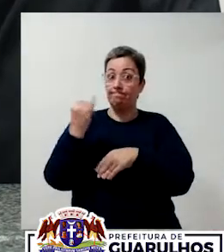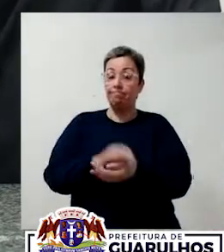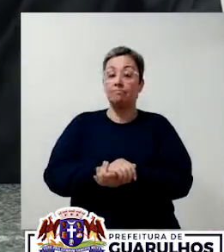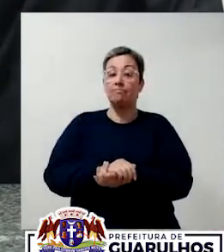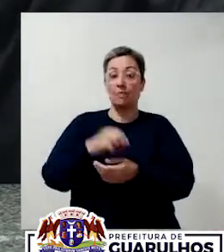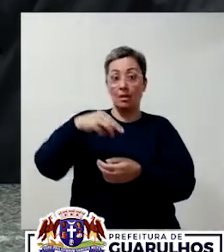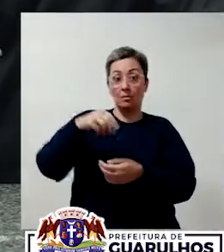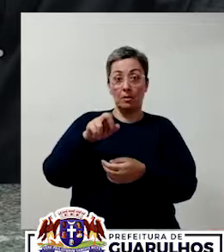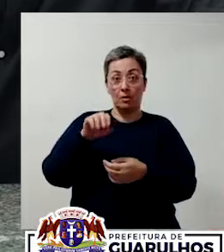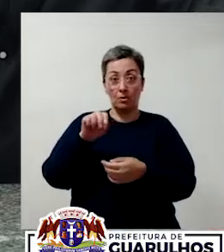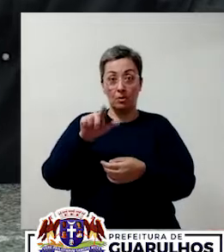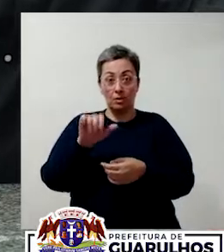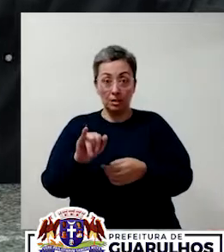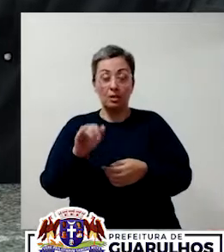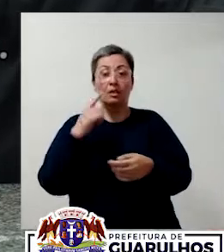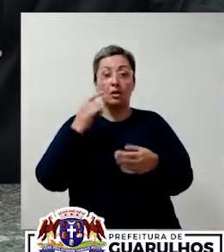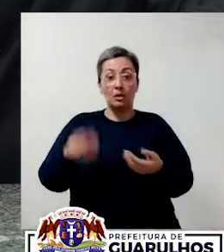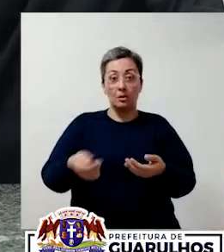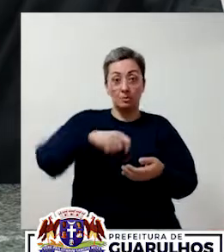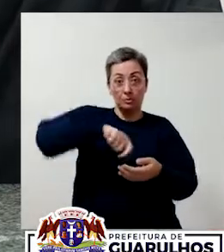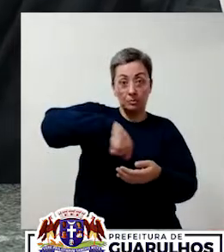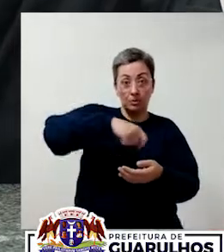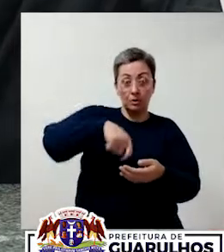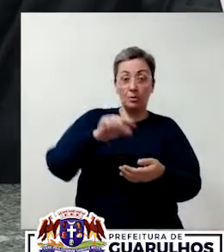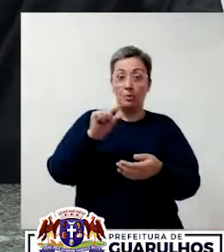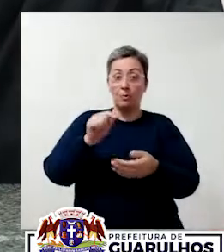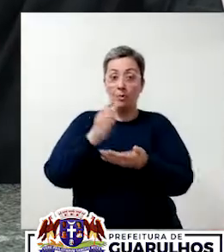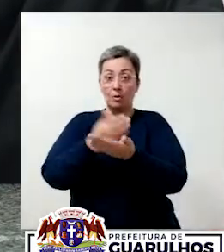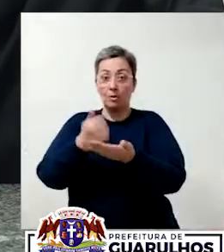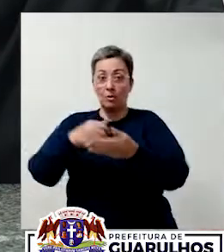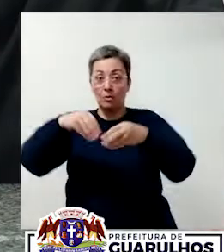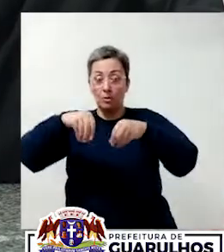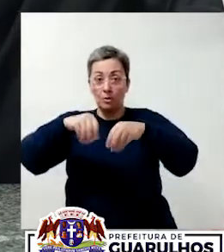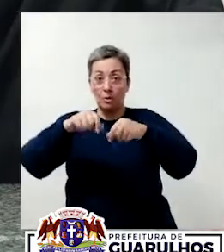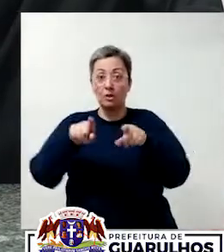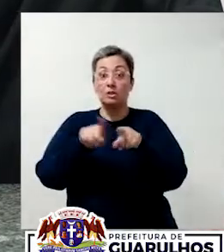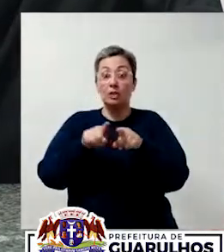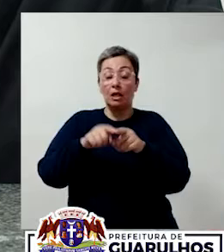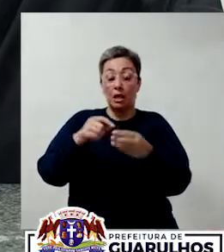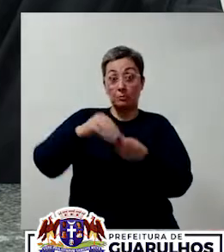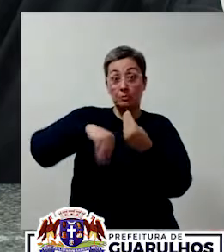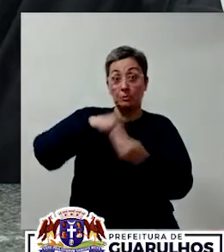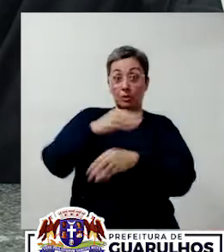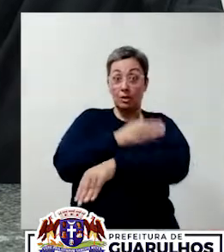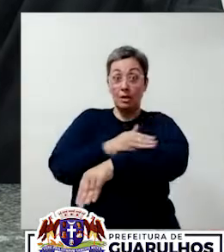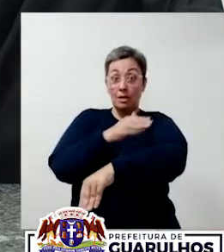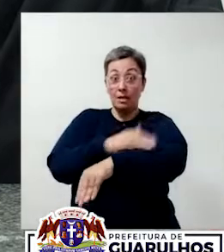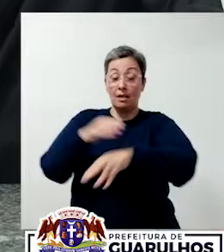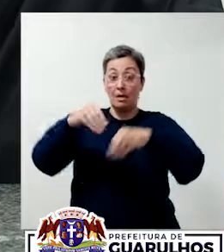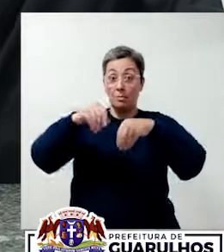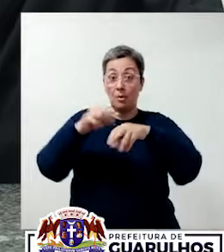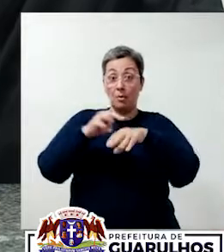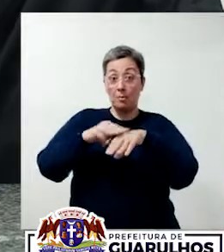Uma dica importante aqui também, pessoal. A Maroli ela misturou aqui, ó, um pouco da farinha de trigo, já colocou a canela